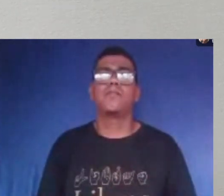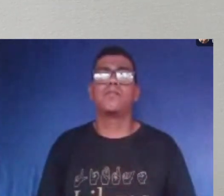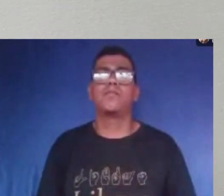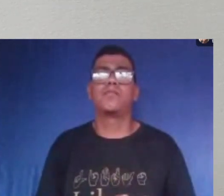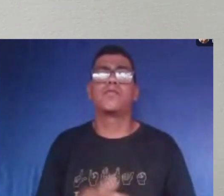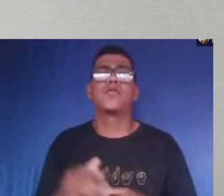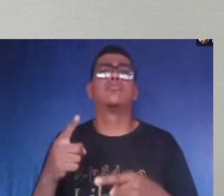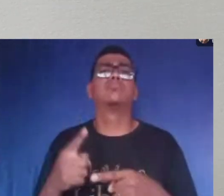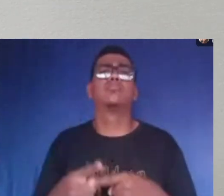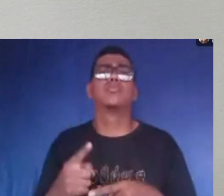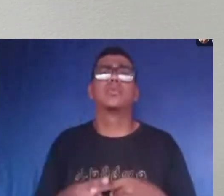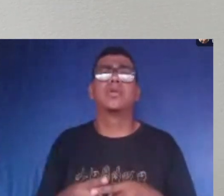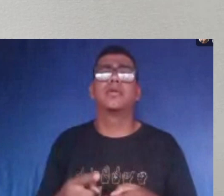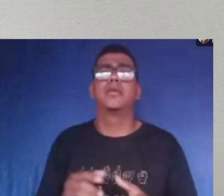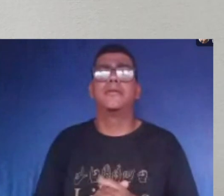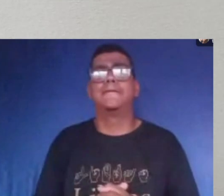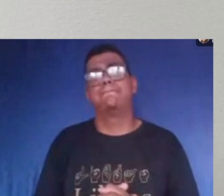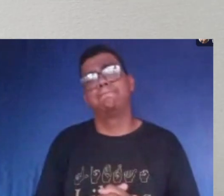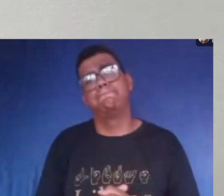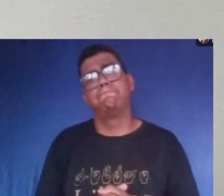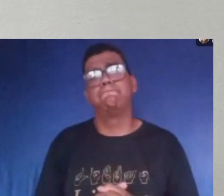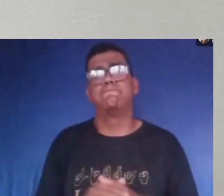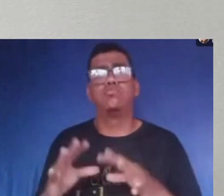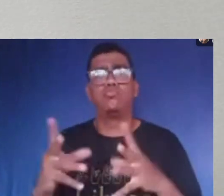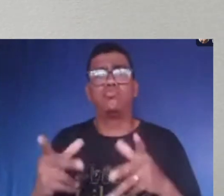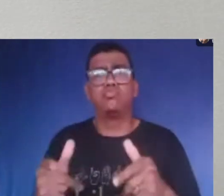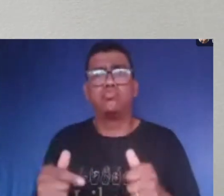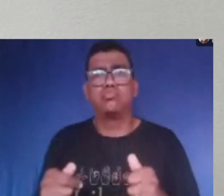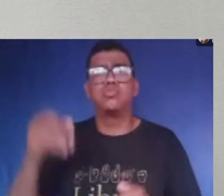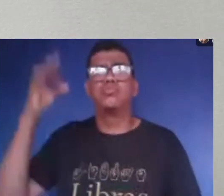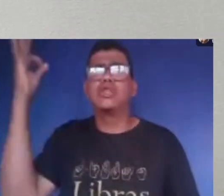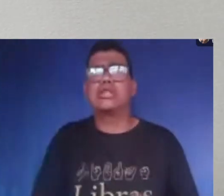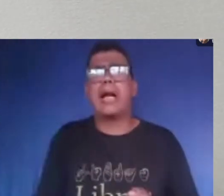terapêutica. Amém? Esses são os dois primeiros destaques, né, as duas primeiras lições